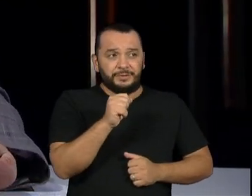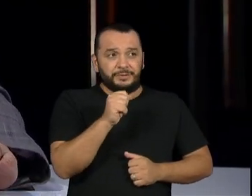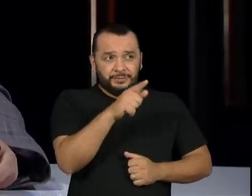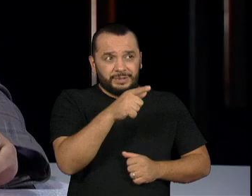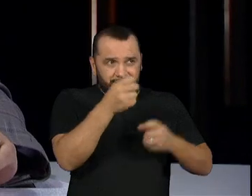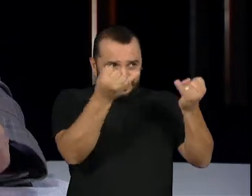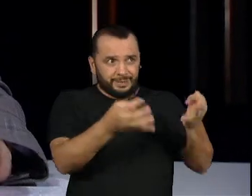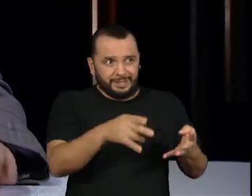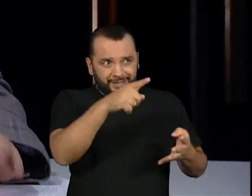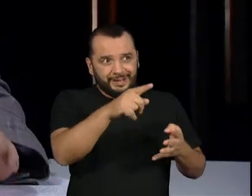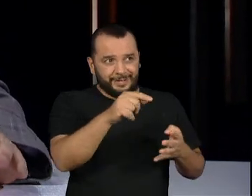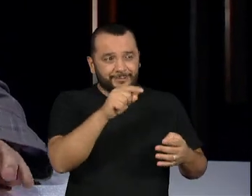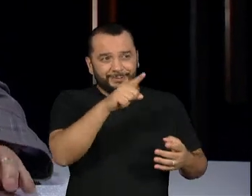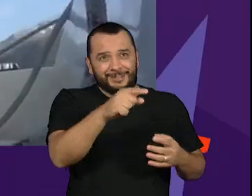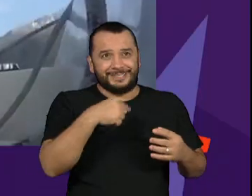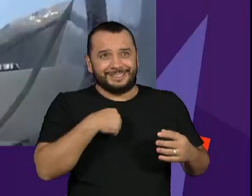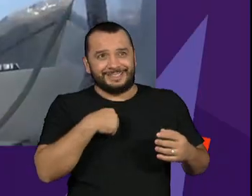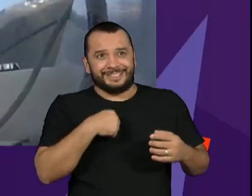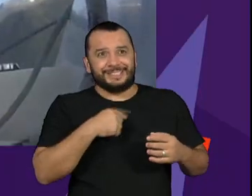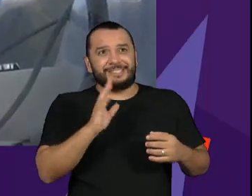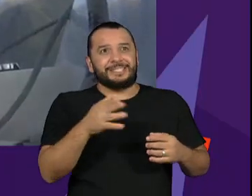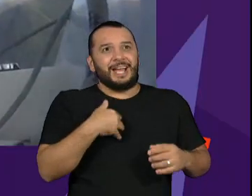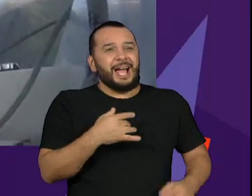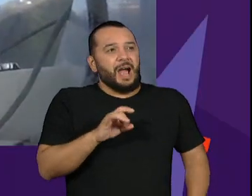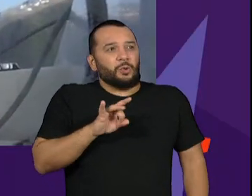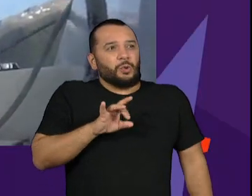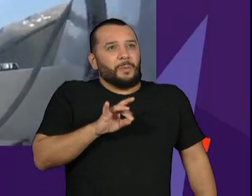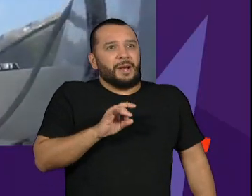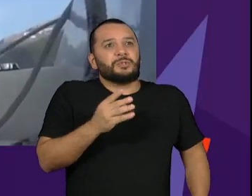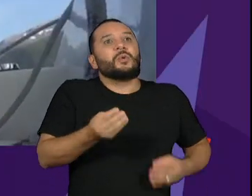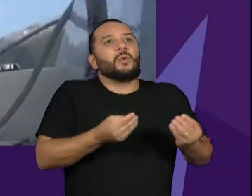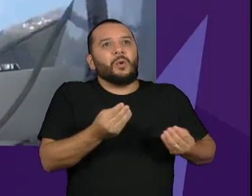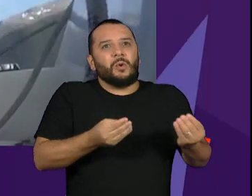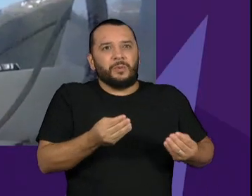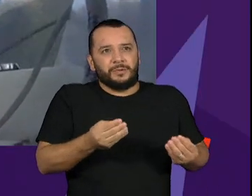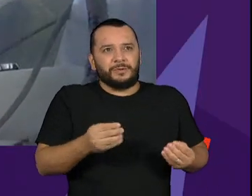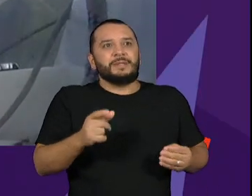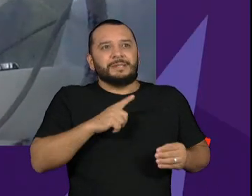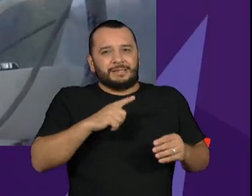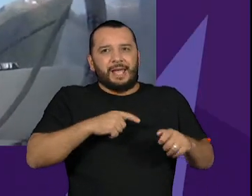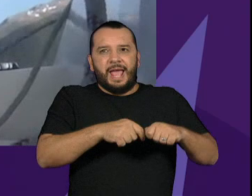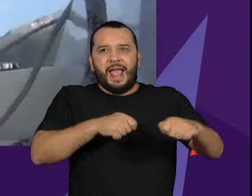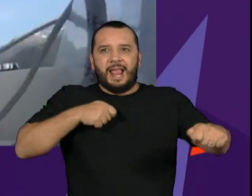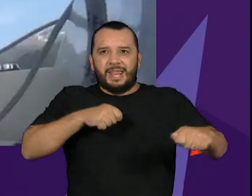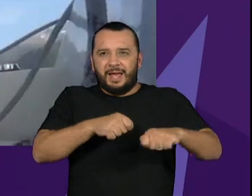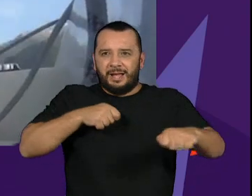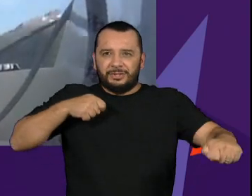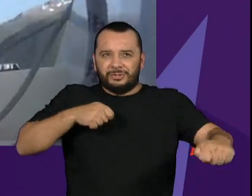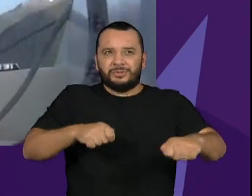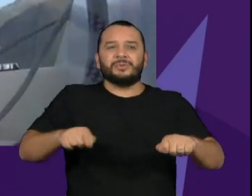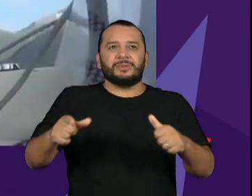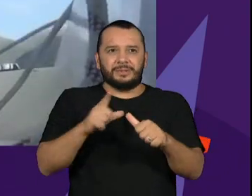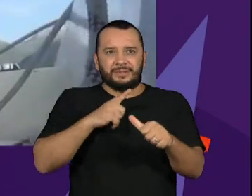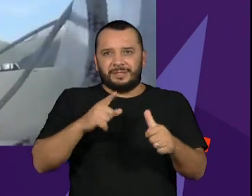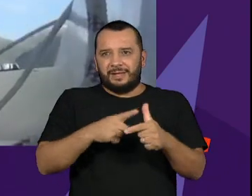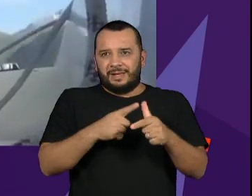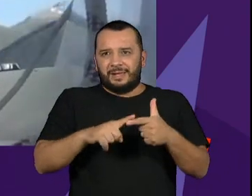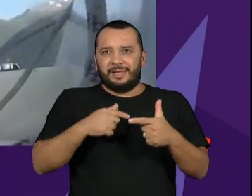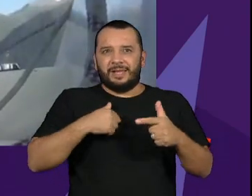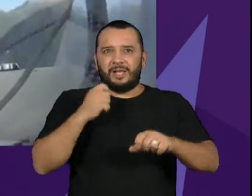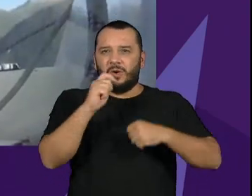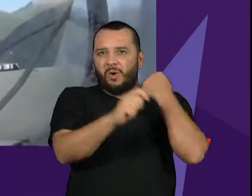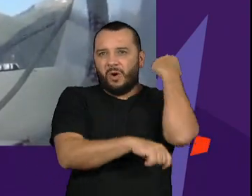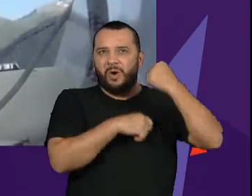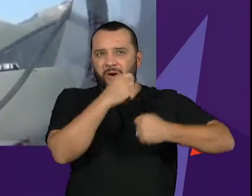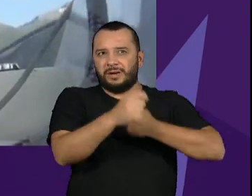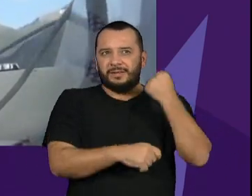você improvisando um piloto automático. Você pega, assim, umas borrachas, uns cabos, umas cordinhas, você vai amarrando